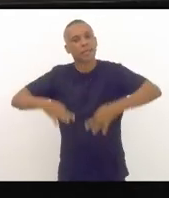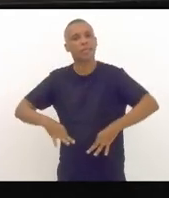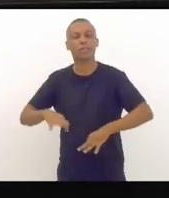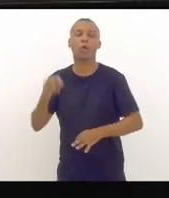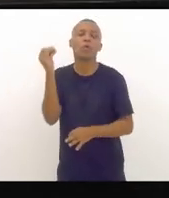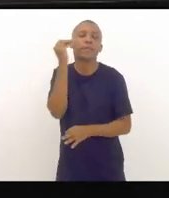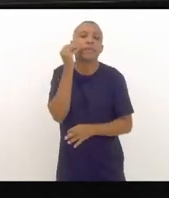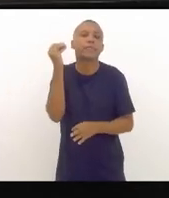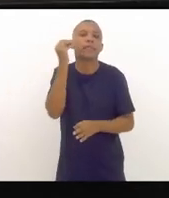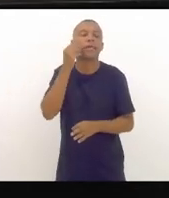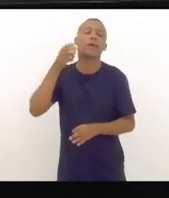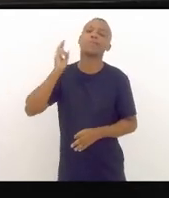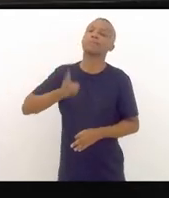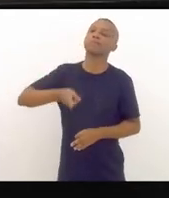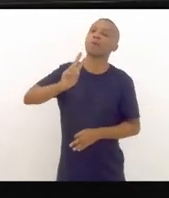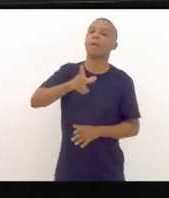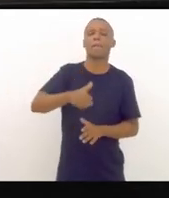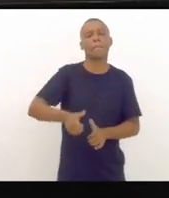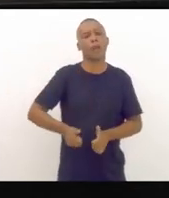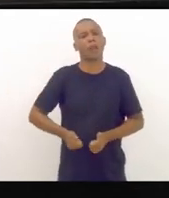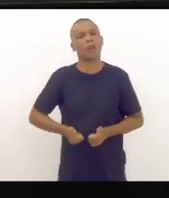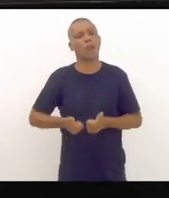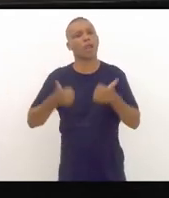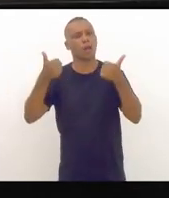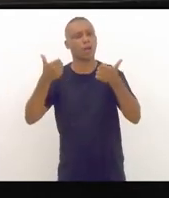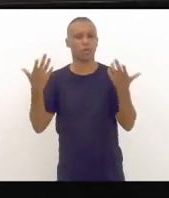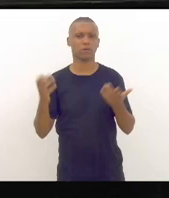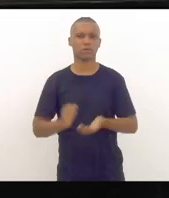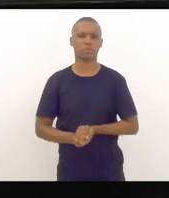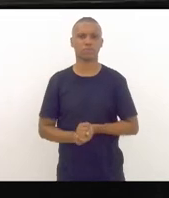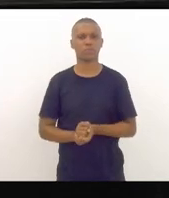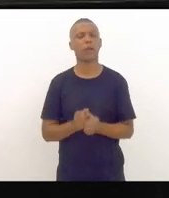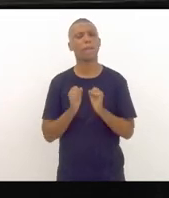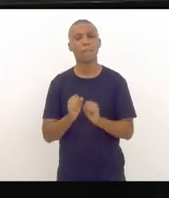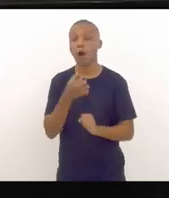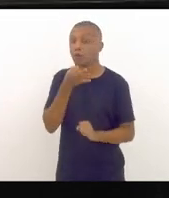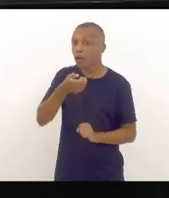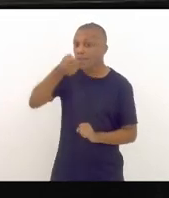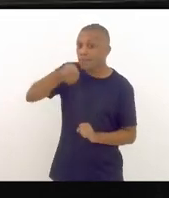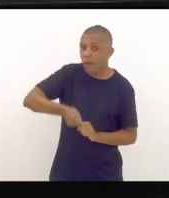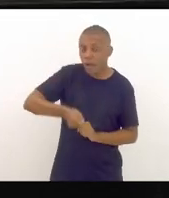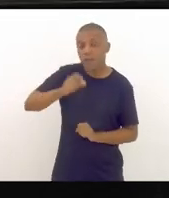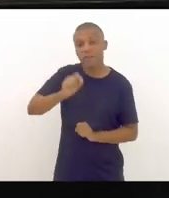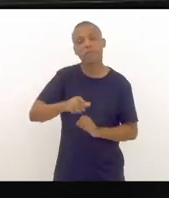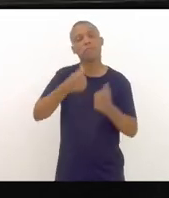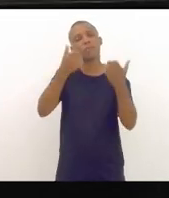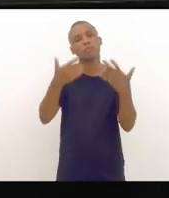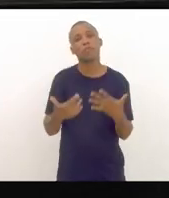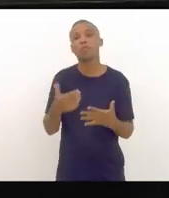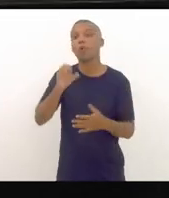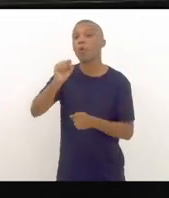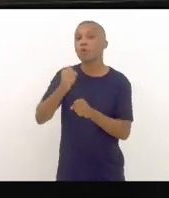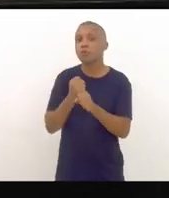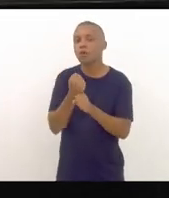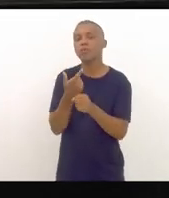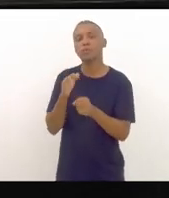tentarei sempre melhorar e posso afirmar que farei, nesses próximos 8